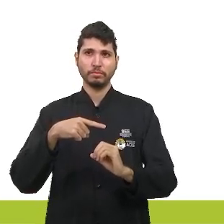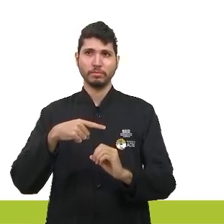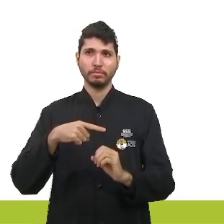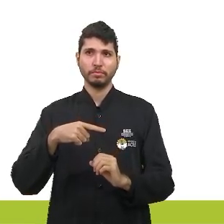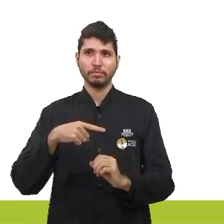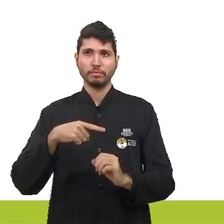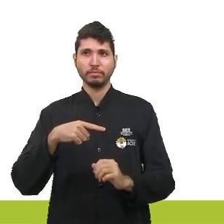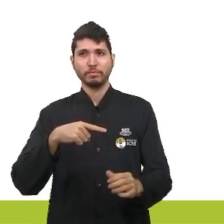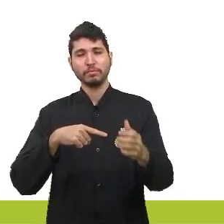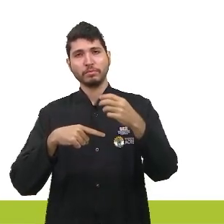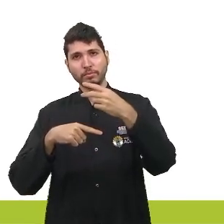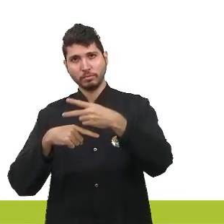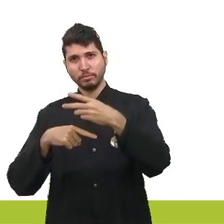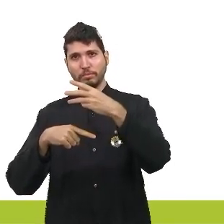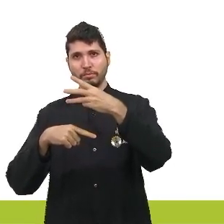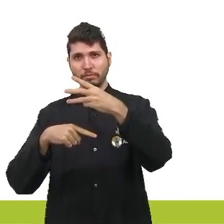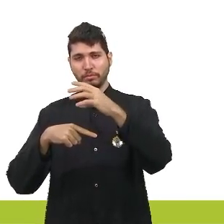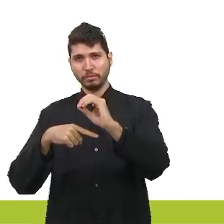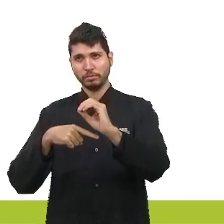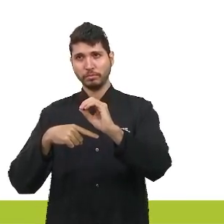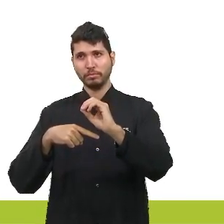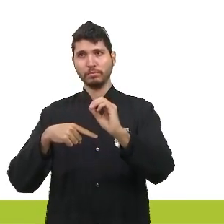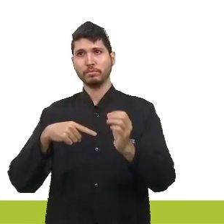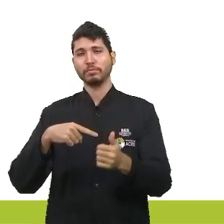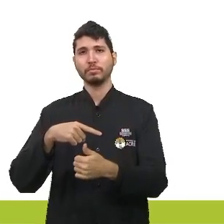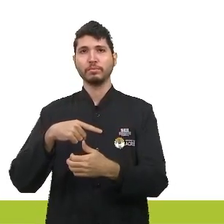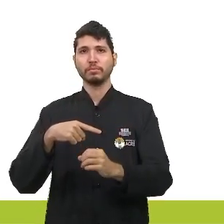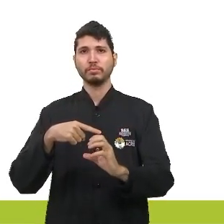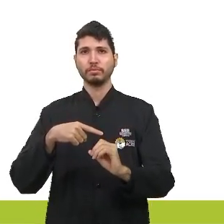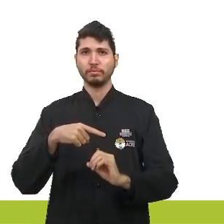30 sobre 100.